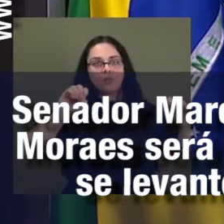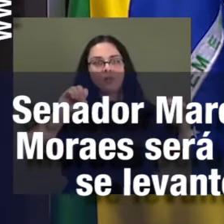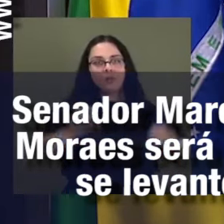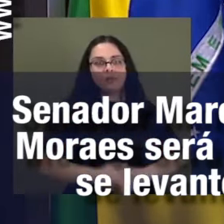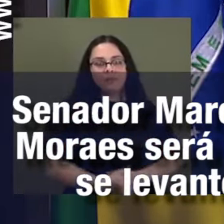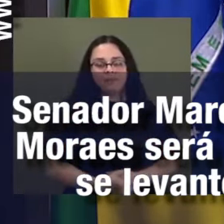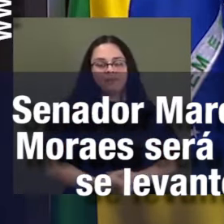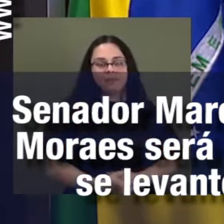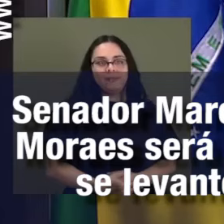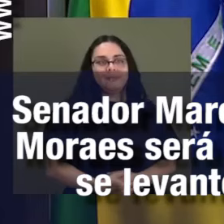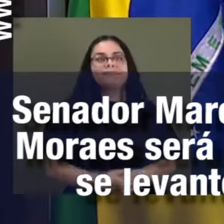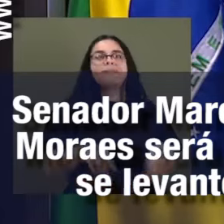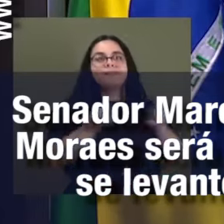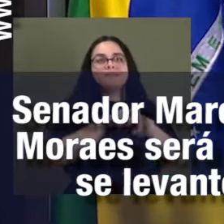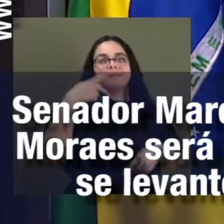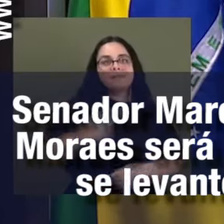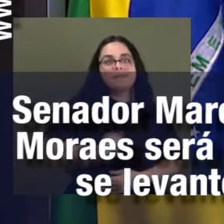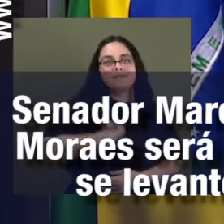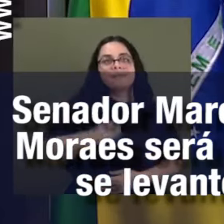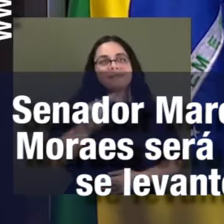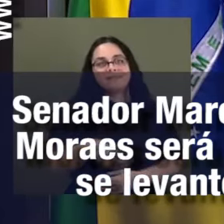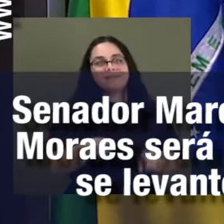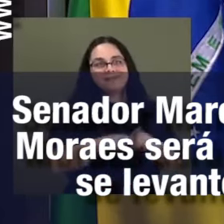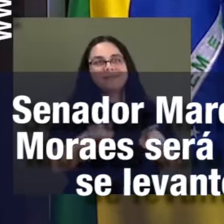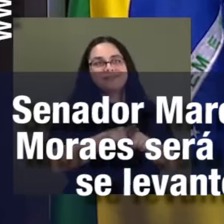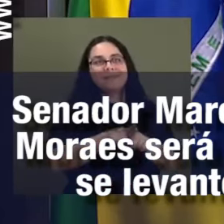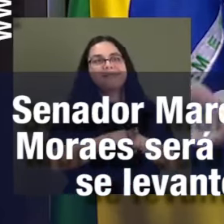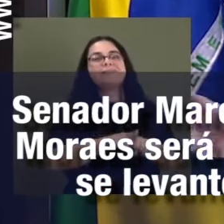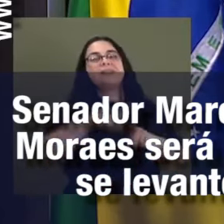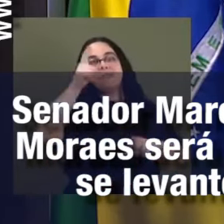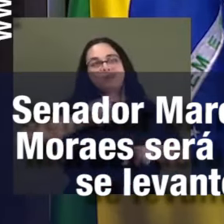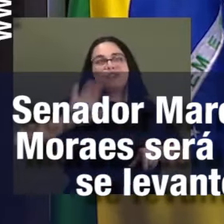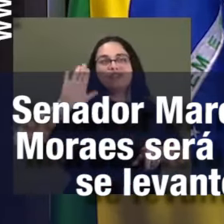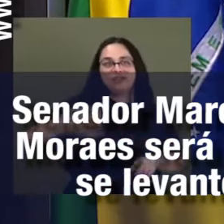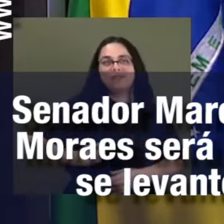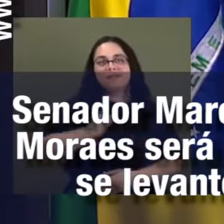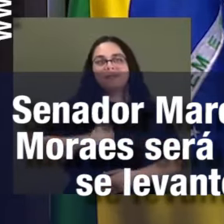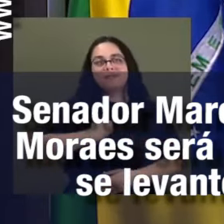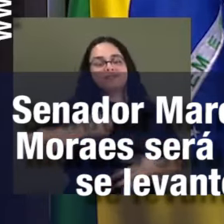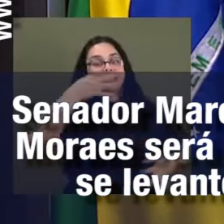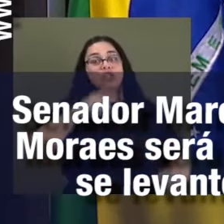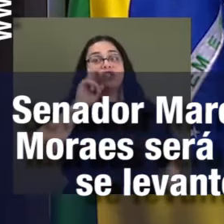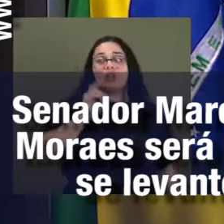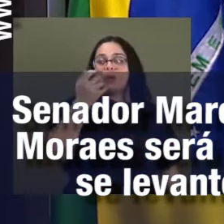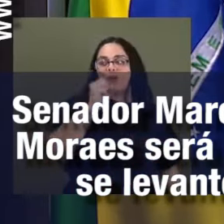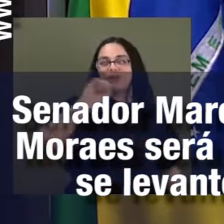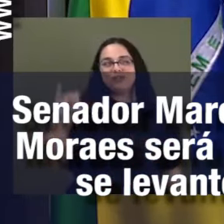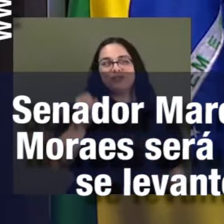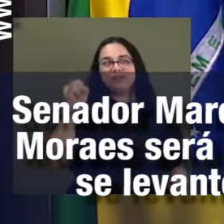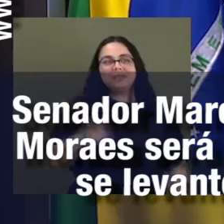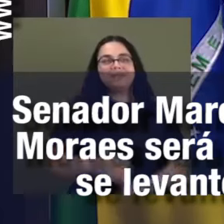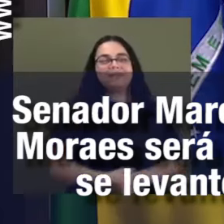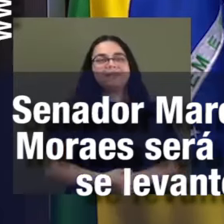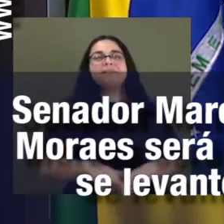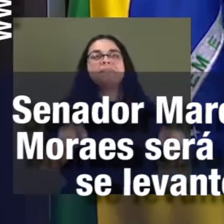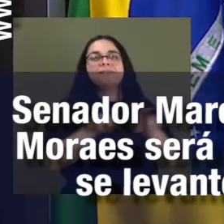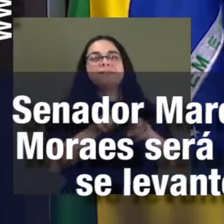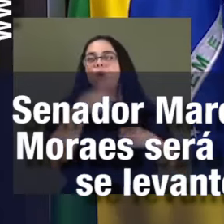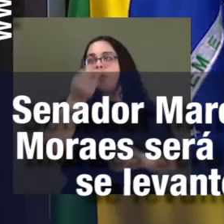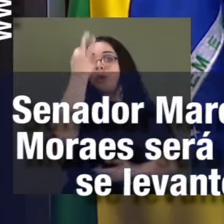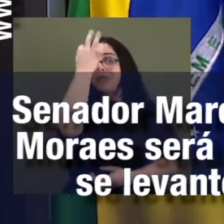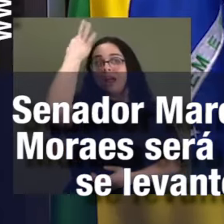que o Serviço de Inteligência do governo americano já está catalogando os que já estão fazendo desde o dia 8 de janeiro. Que dirá agora com o Trump,